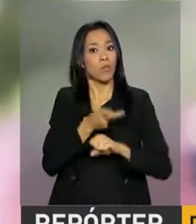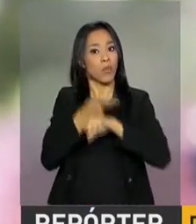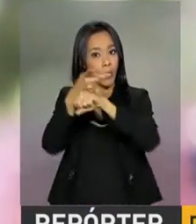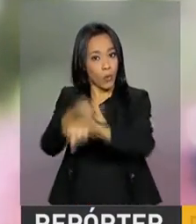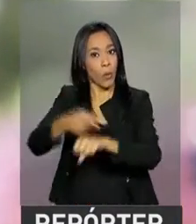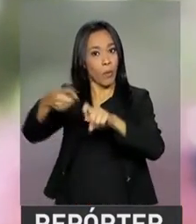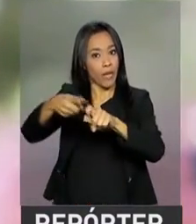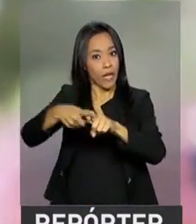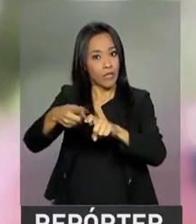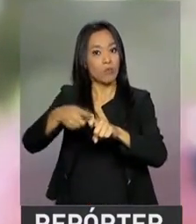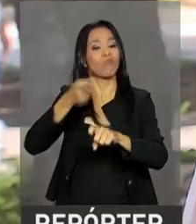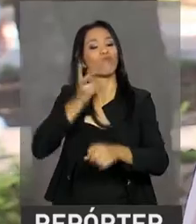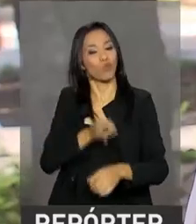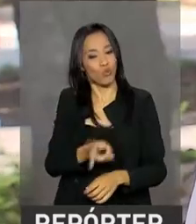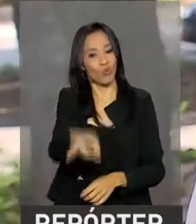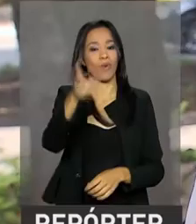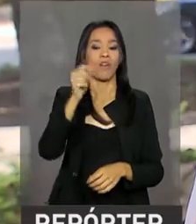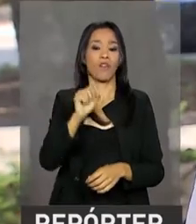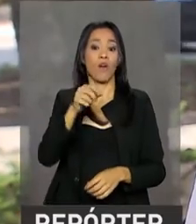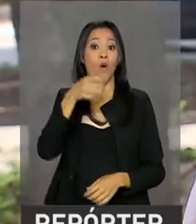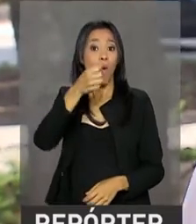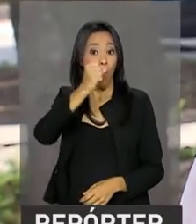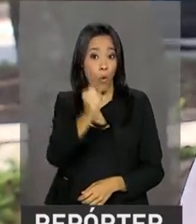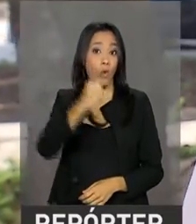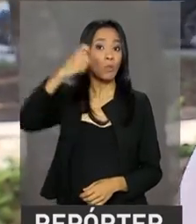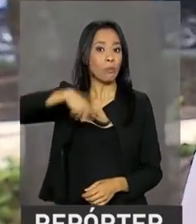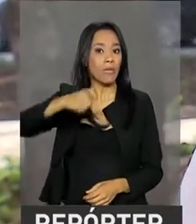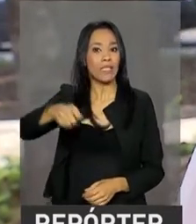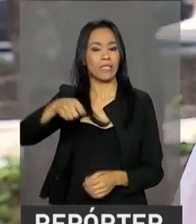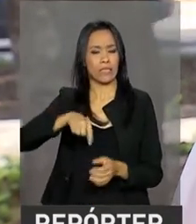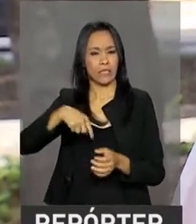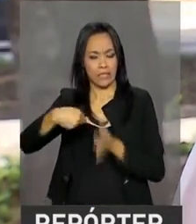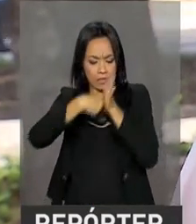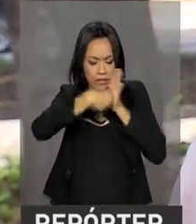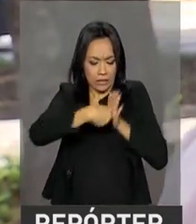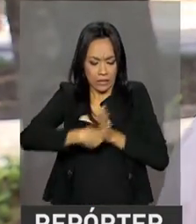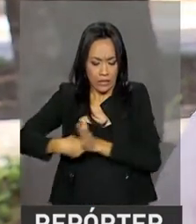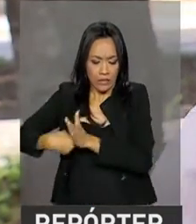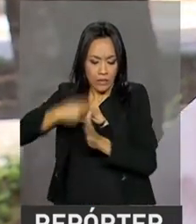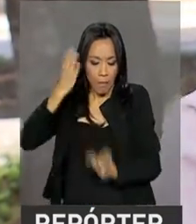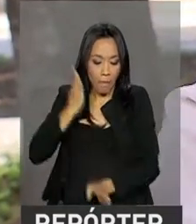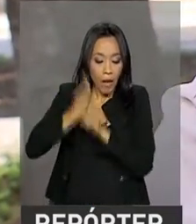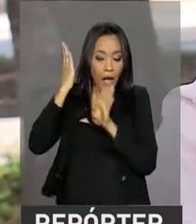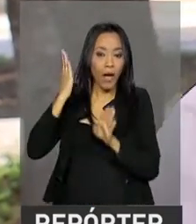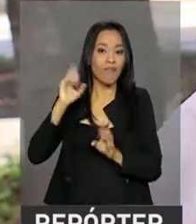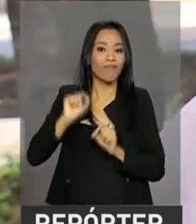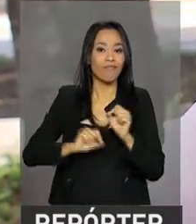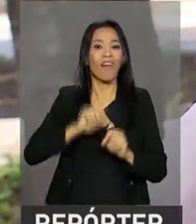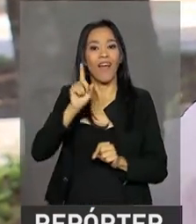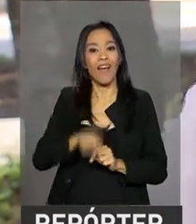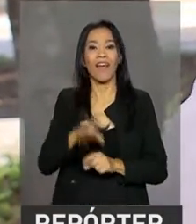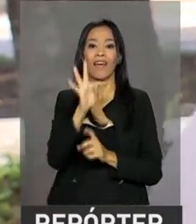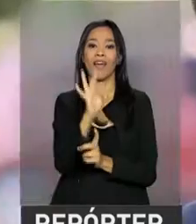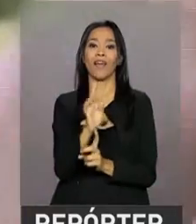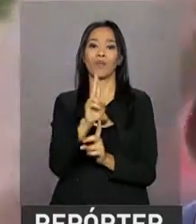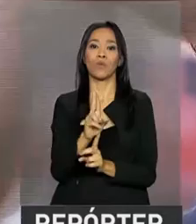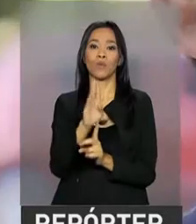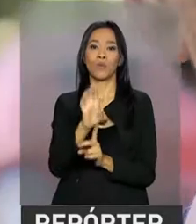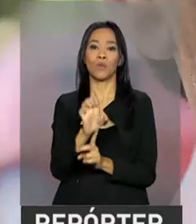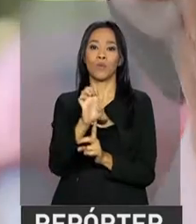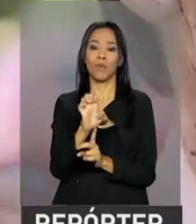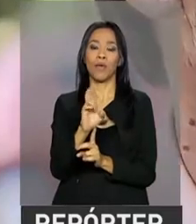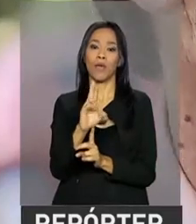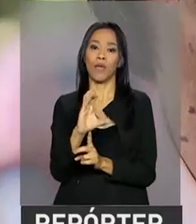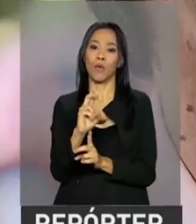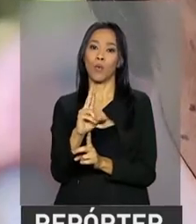o problema continuava. Foram 8 meses fazendo exames, até descobrir que se tratava de tuberculose cutânea, um